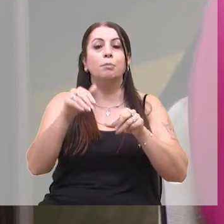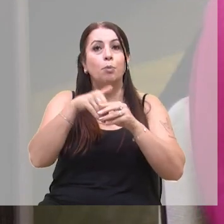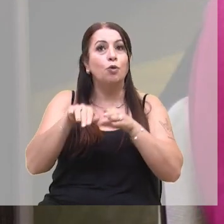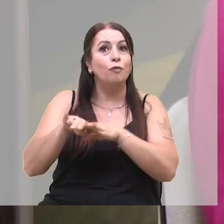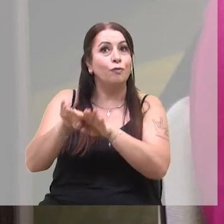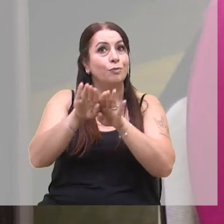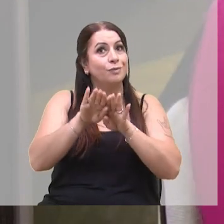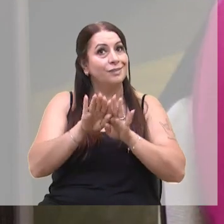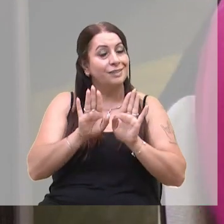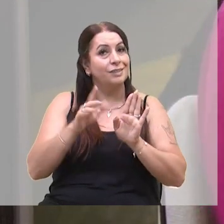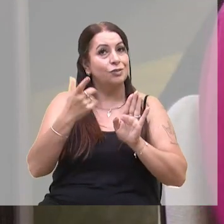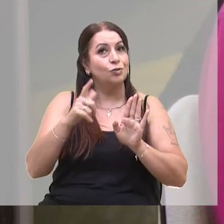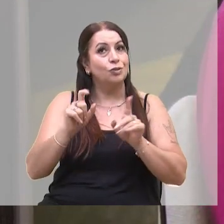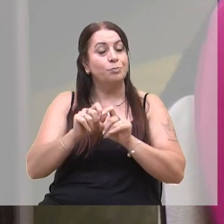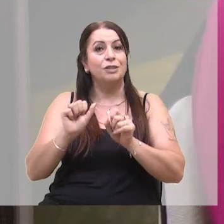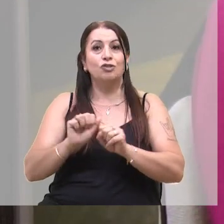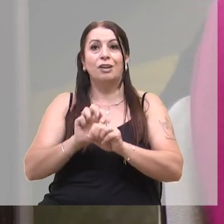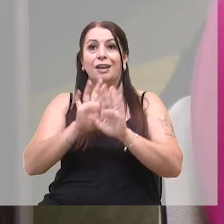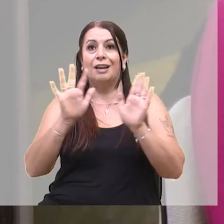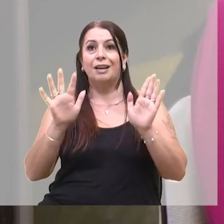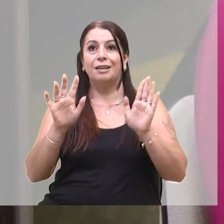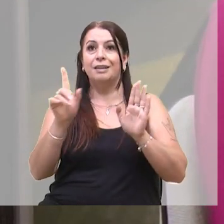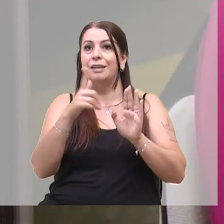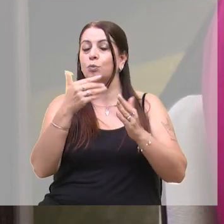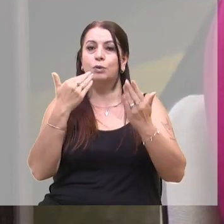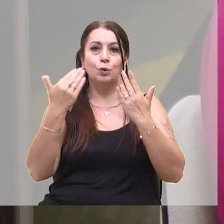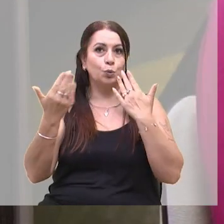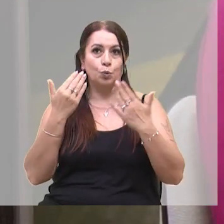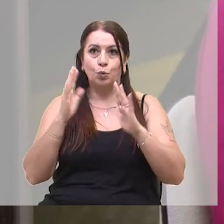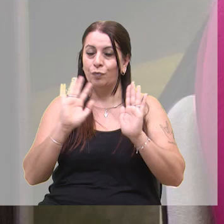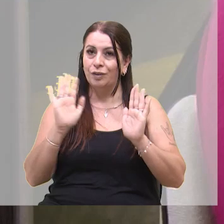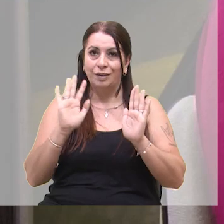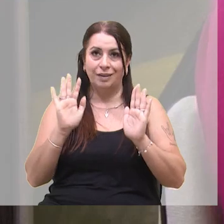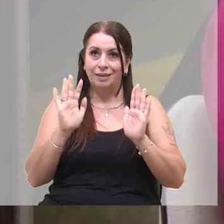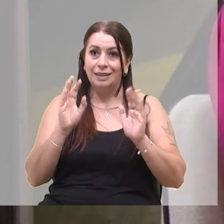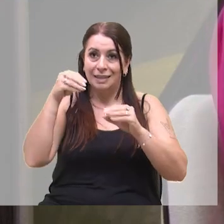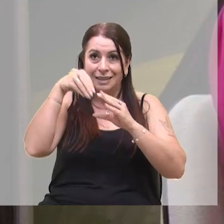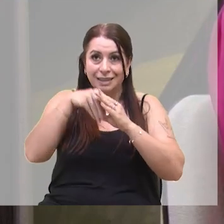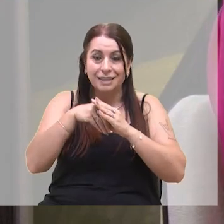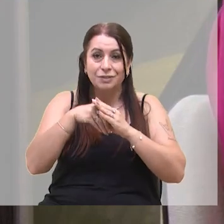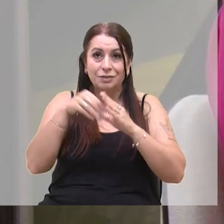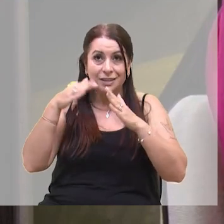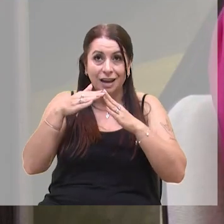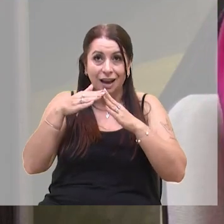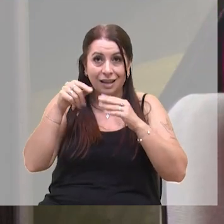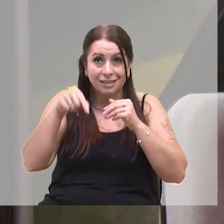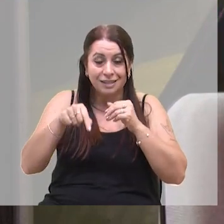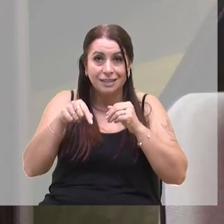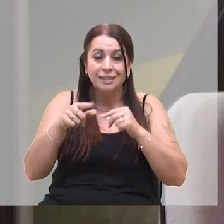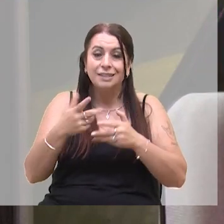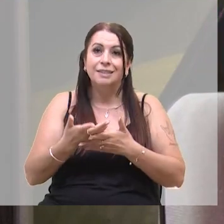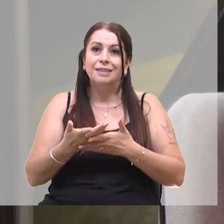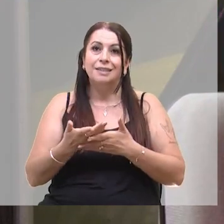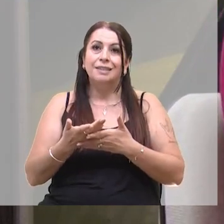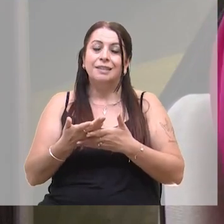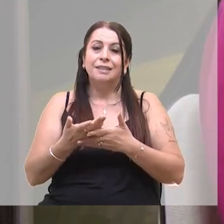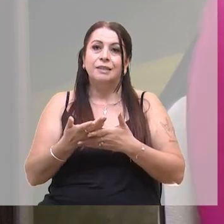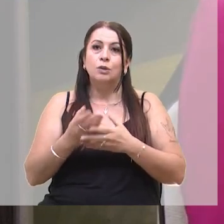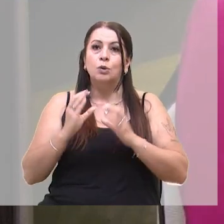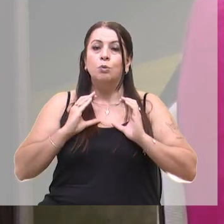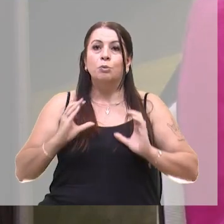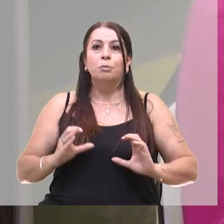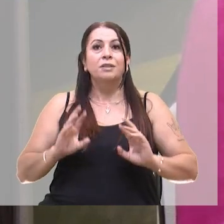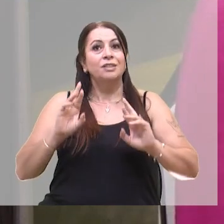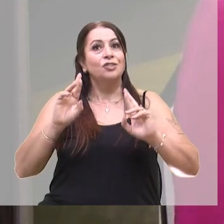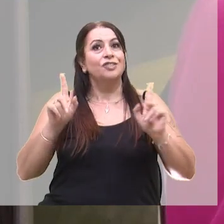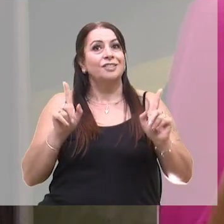eleitas por unanimidade, e eu acho que isso deixa muito claro que não há dúvidas, nem dentro desta Casa Legislativa, de